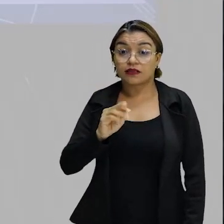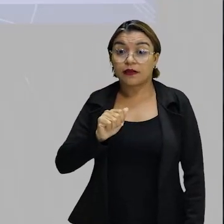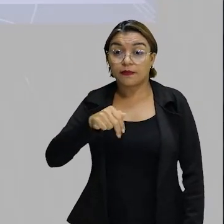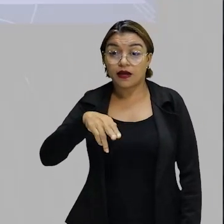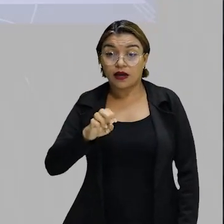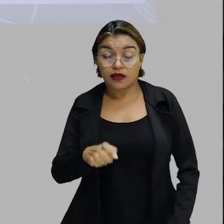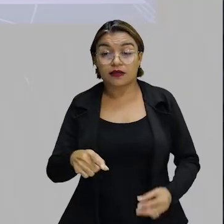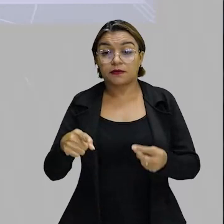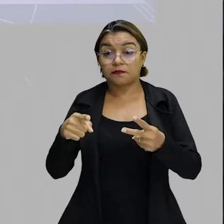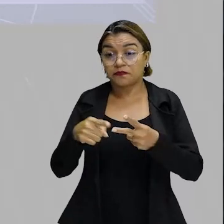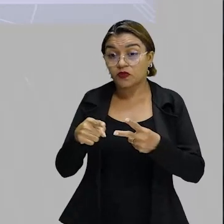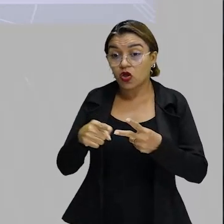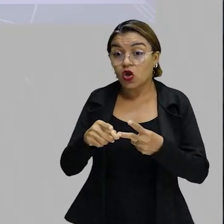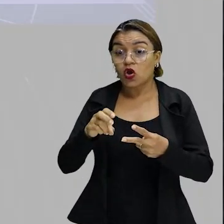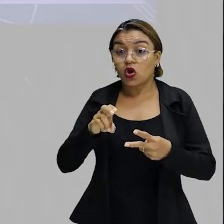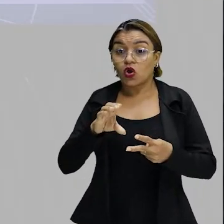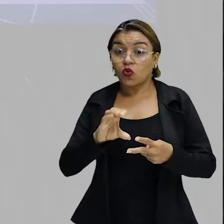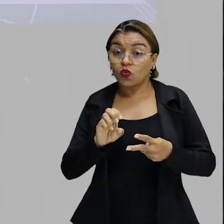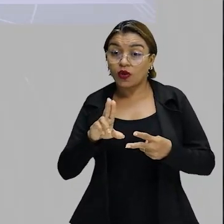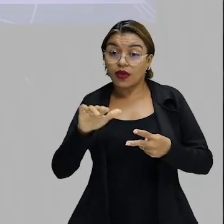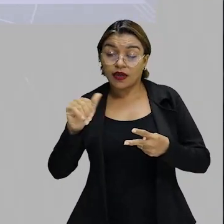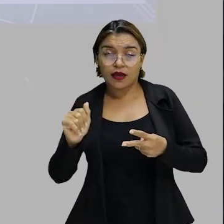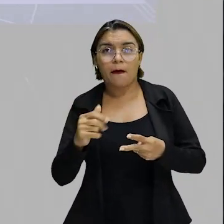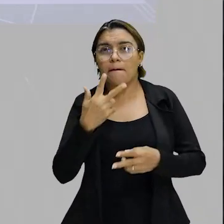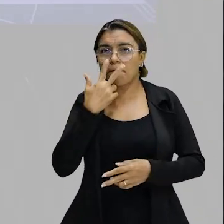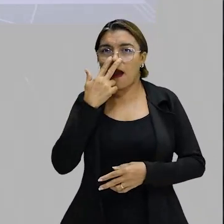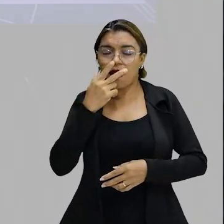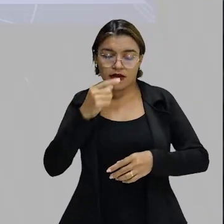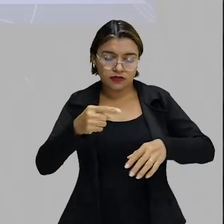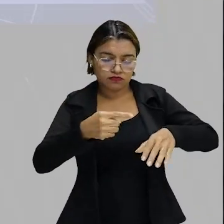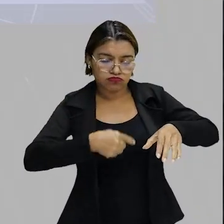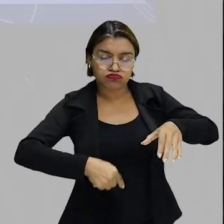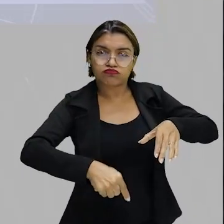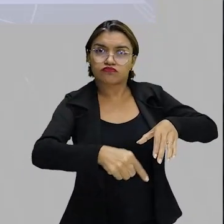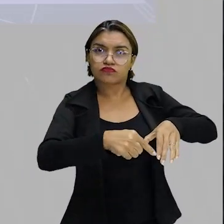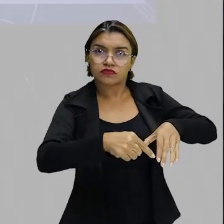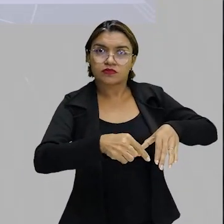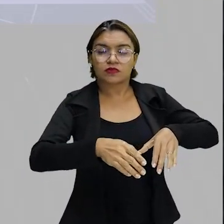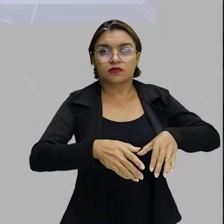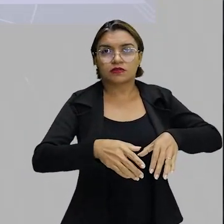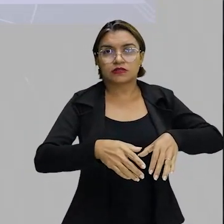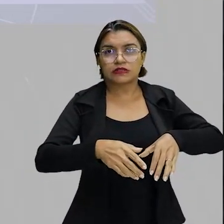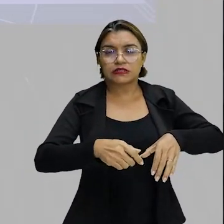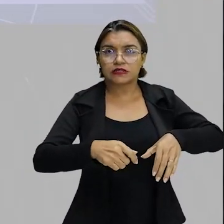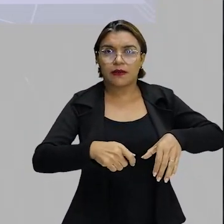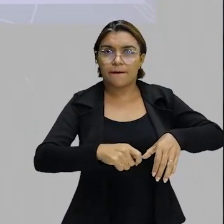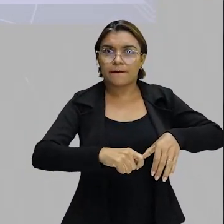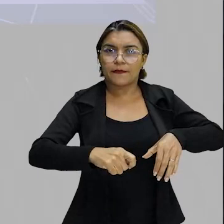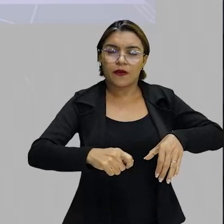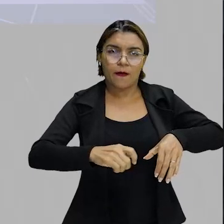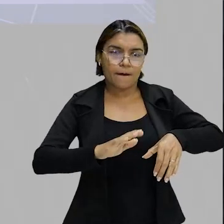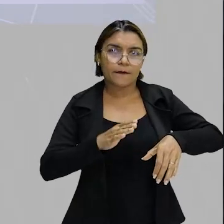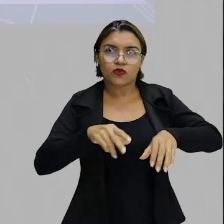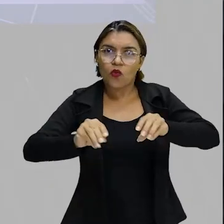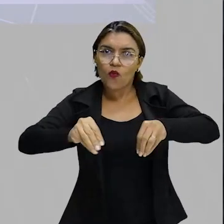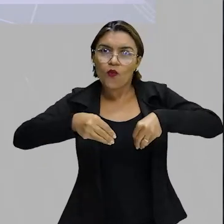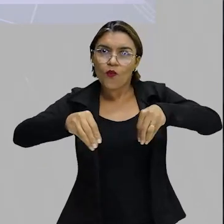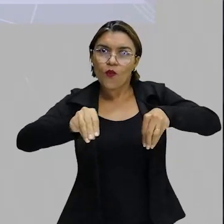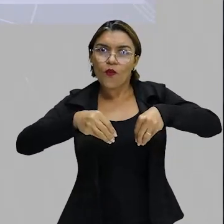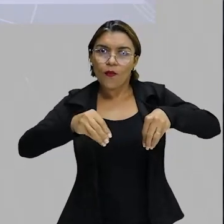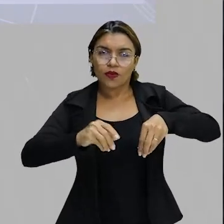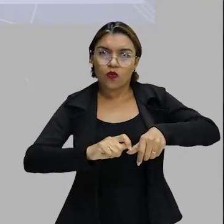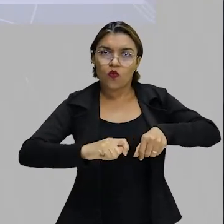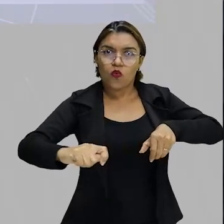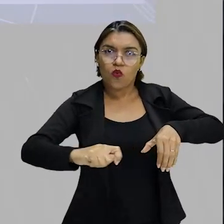parece um tamborzinho, tem uma haste do lado de dentro, e eles puxam com o pano, parece o grito,